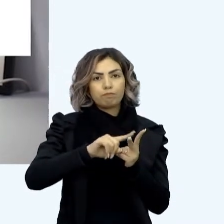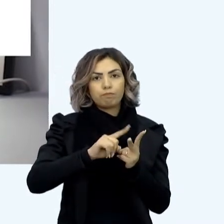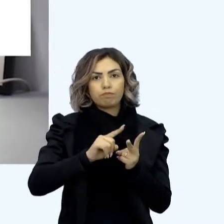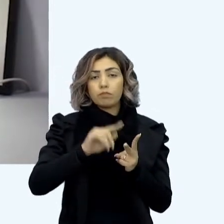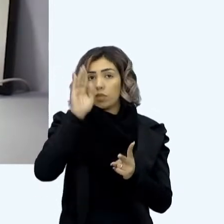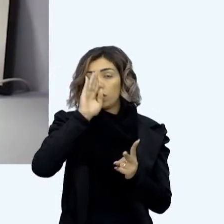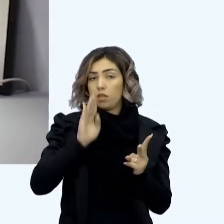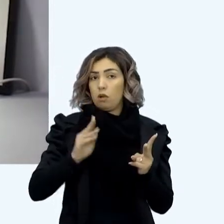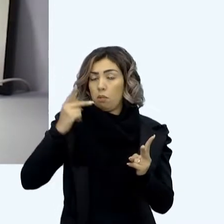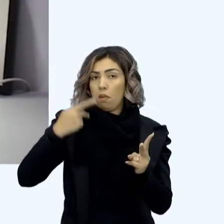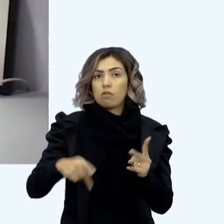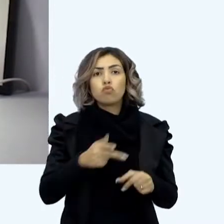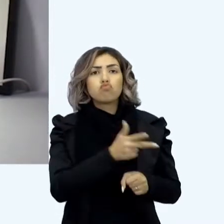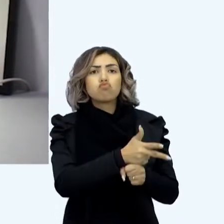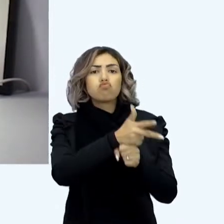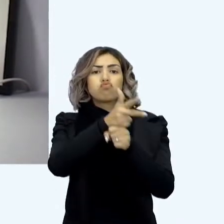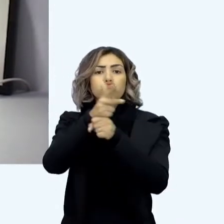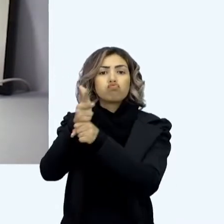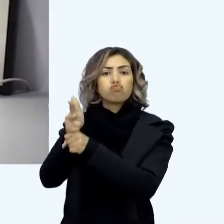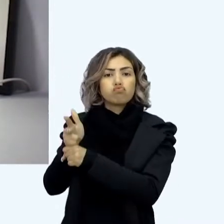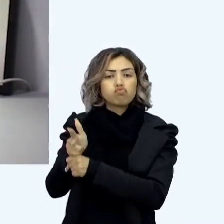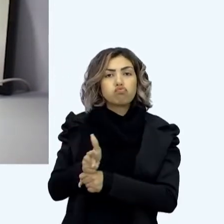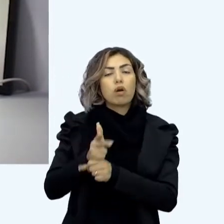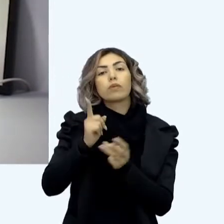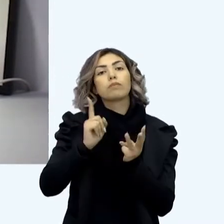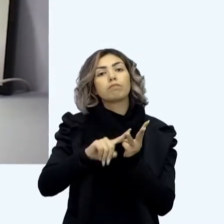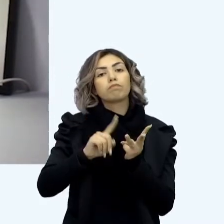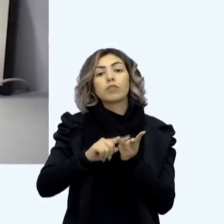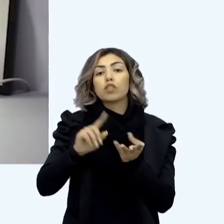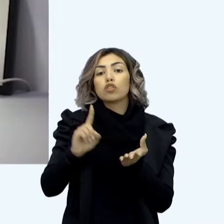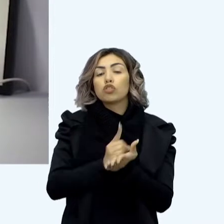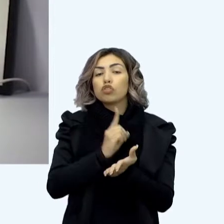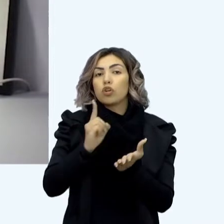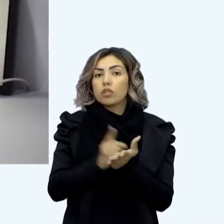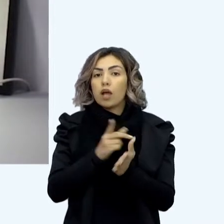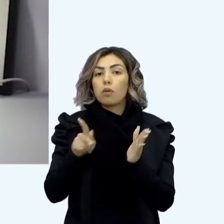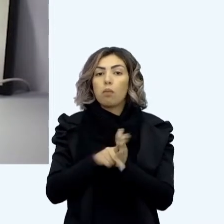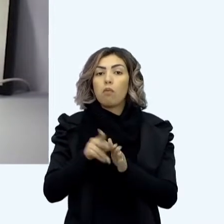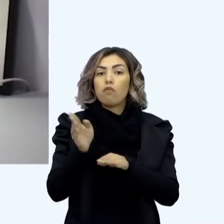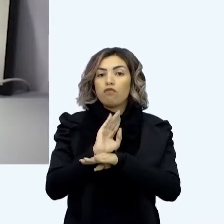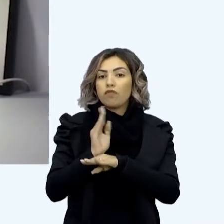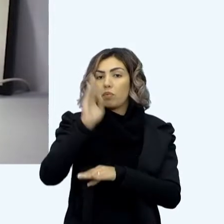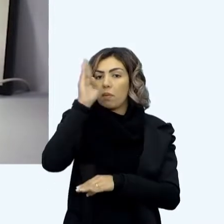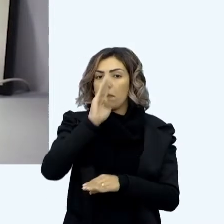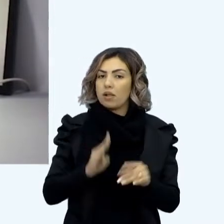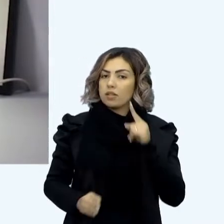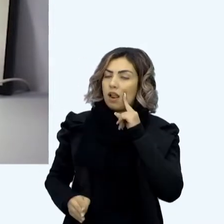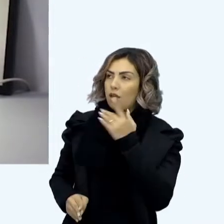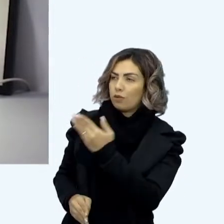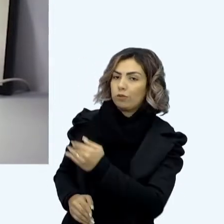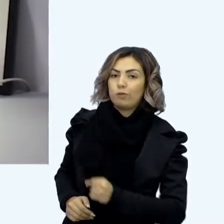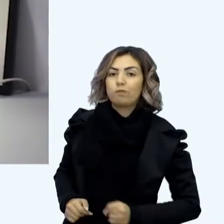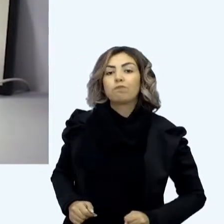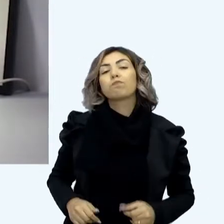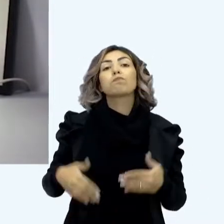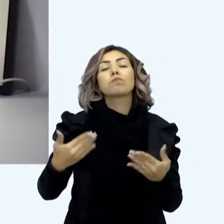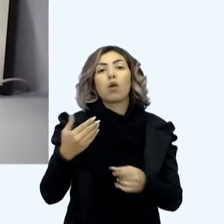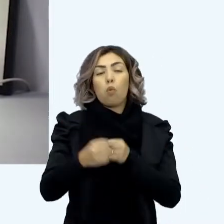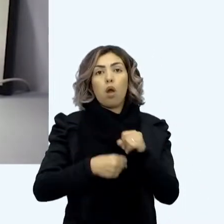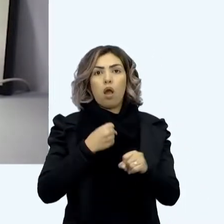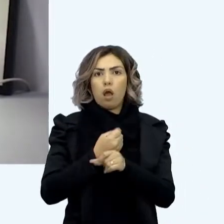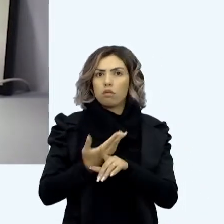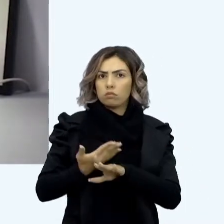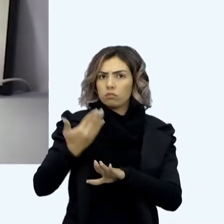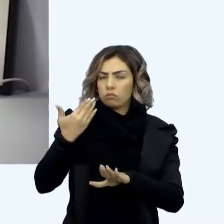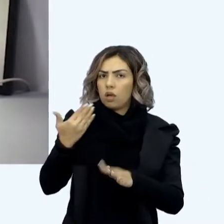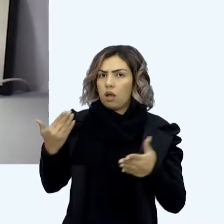Brasileira e os Dicionários de Filmes Brasileiros do pesquisador Antônio Leão. Nesse último ano, que é o